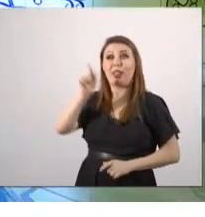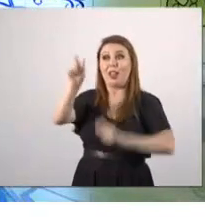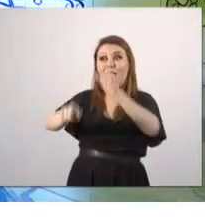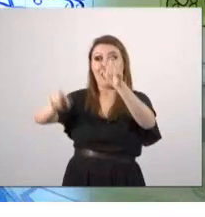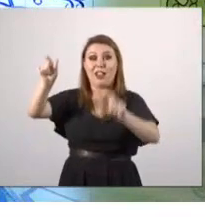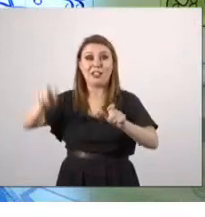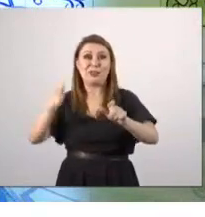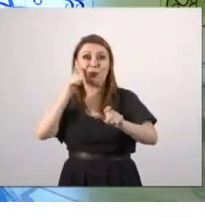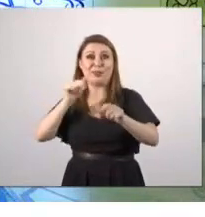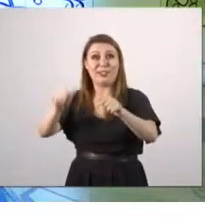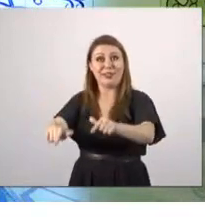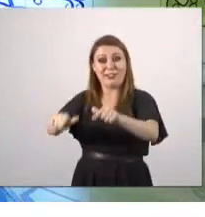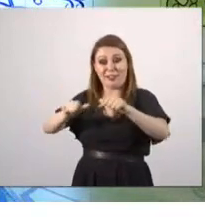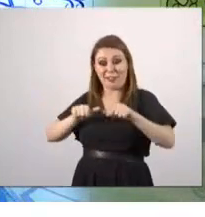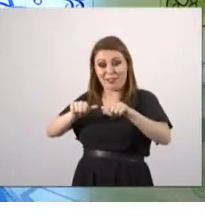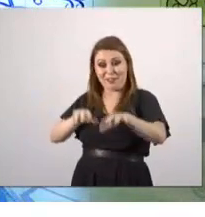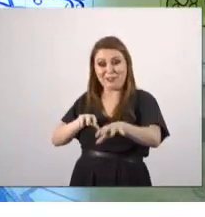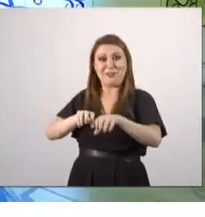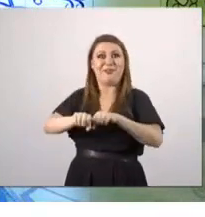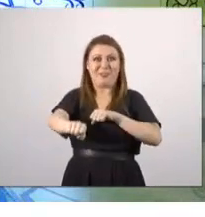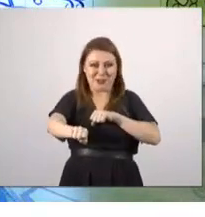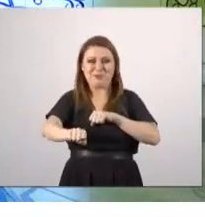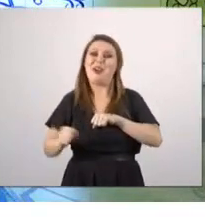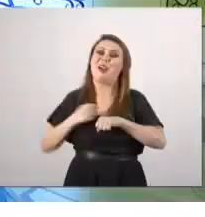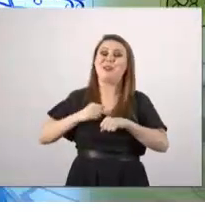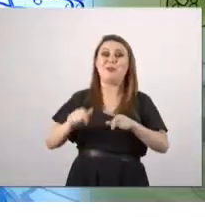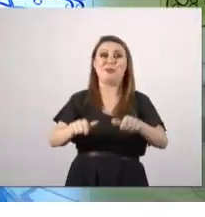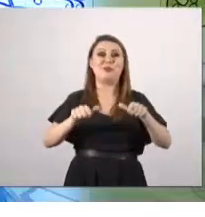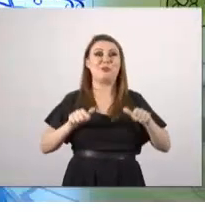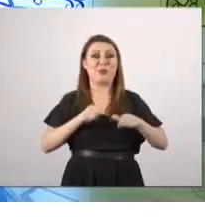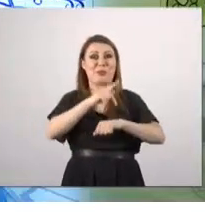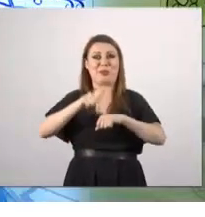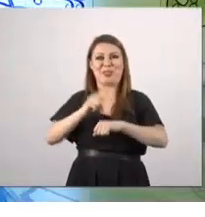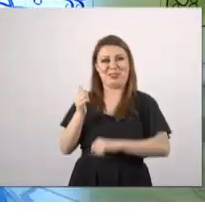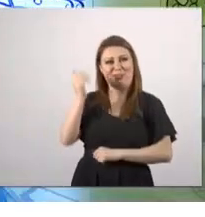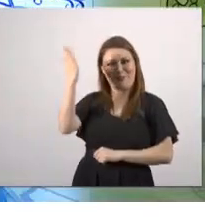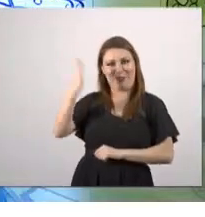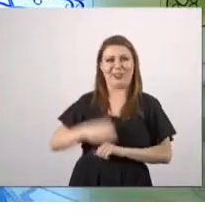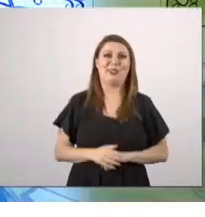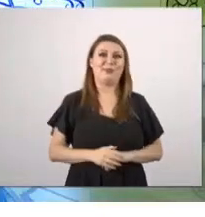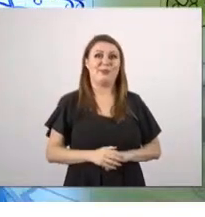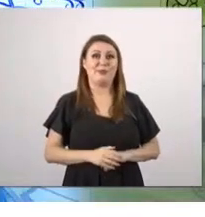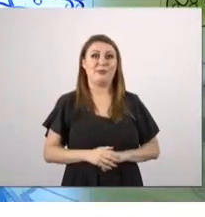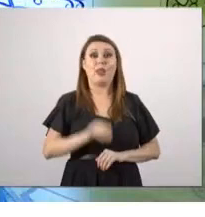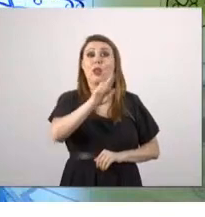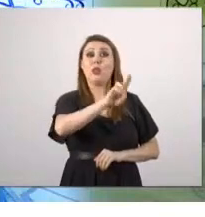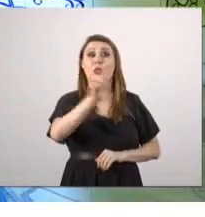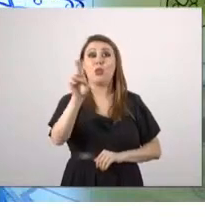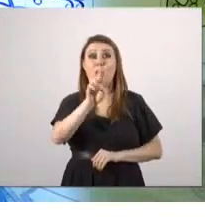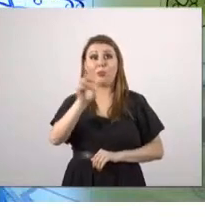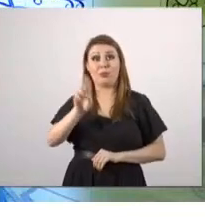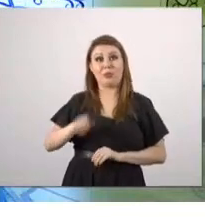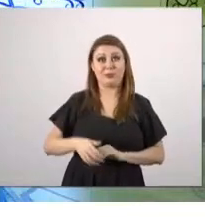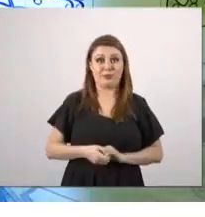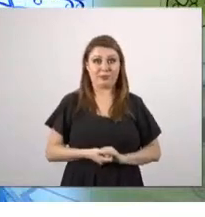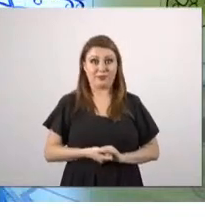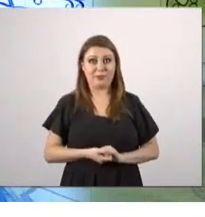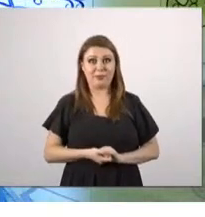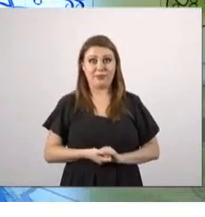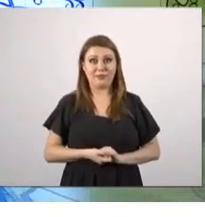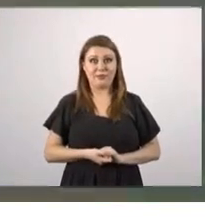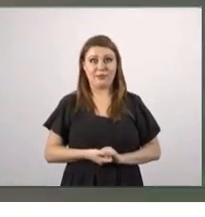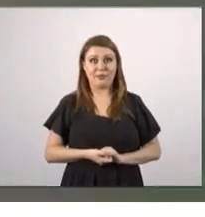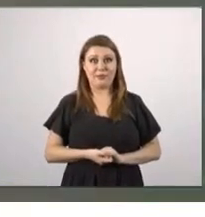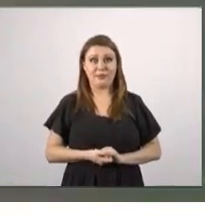conquistar o diploma internacional. Chamamos Ana Júlia de Oliveira